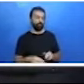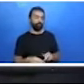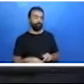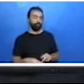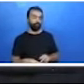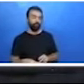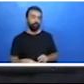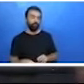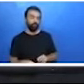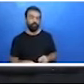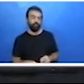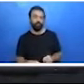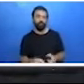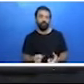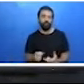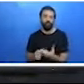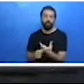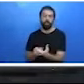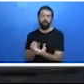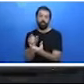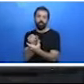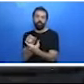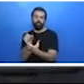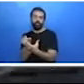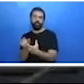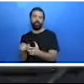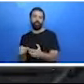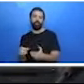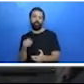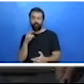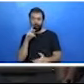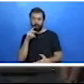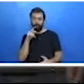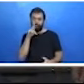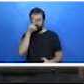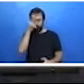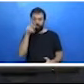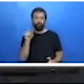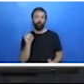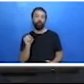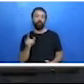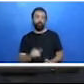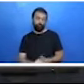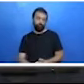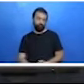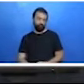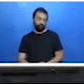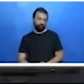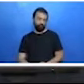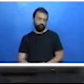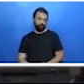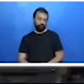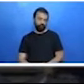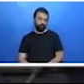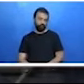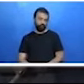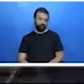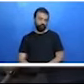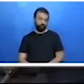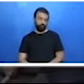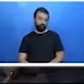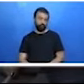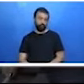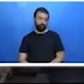com mais força nos versos no batuque? Lembra?